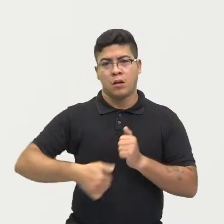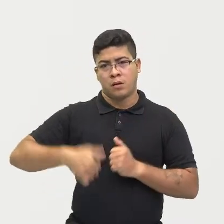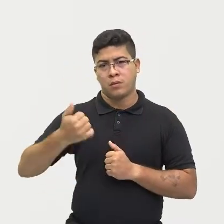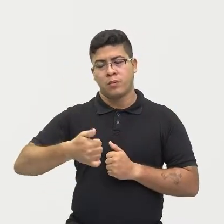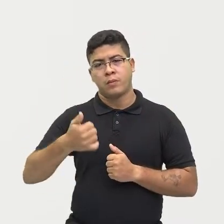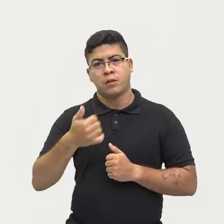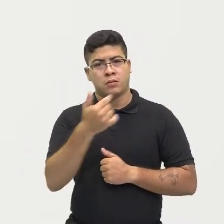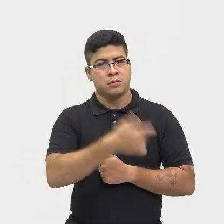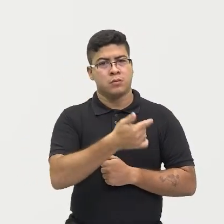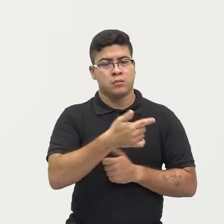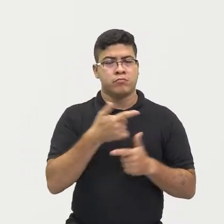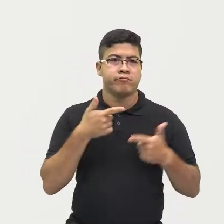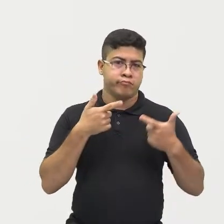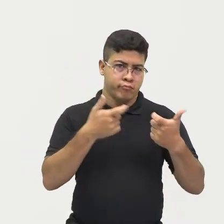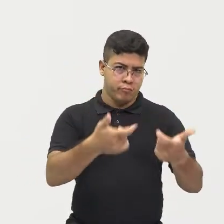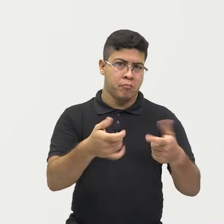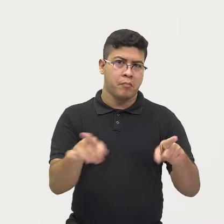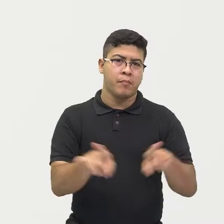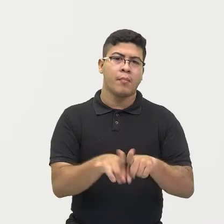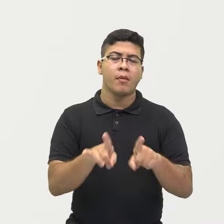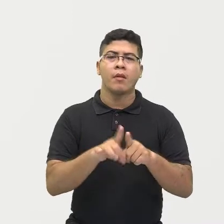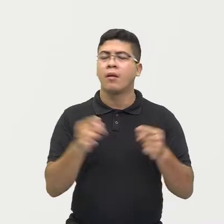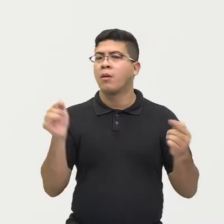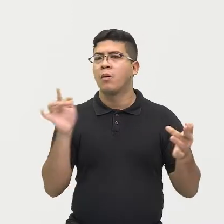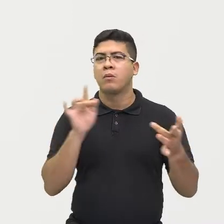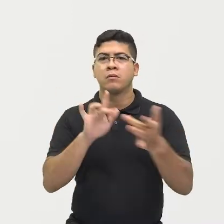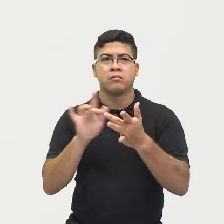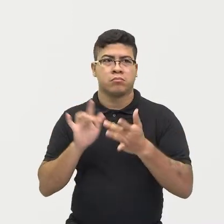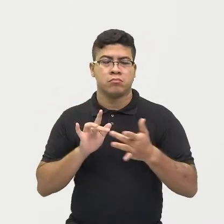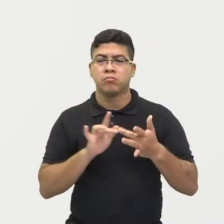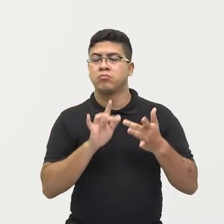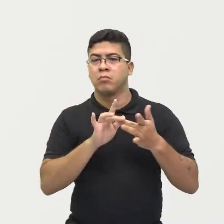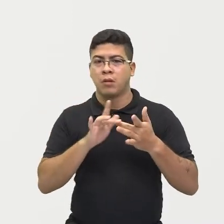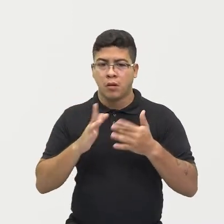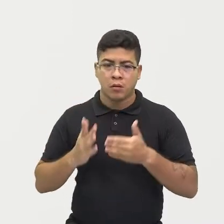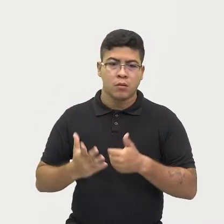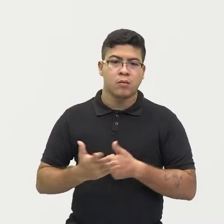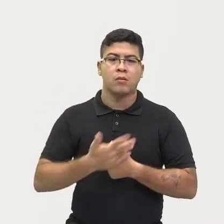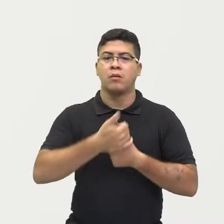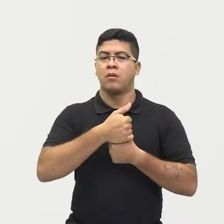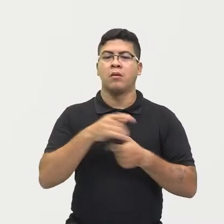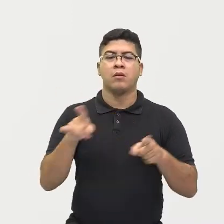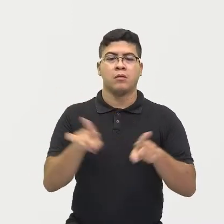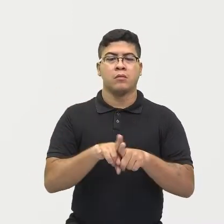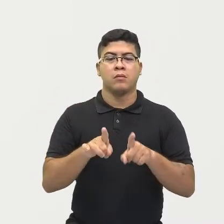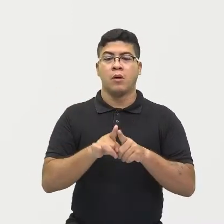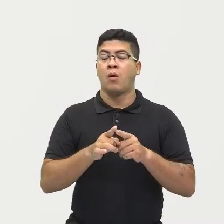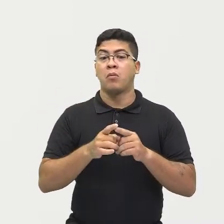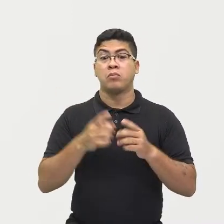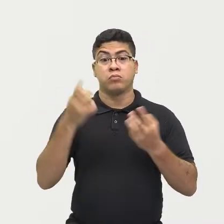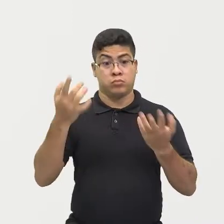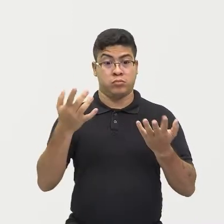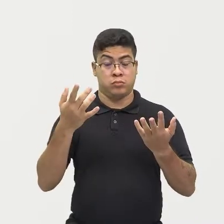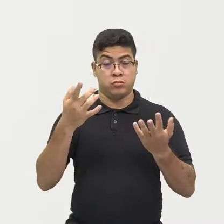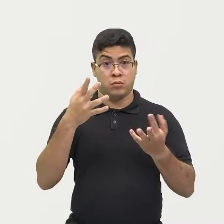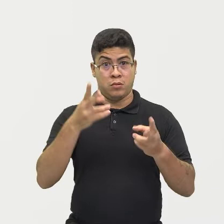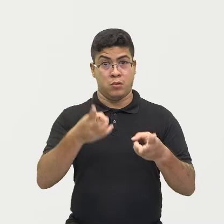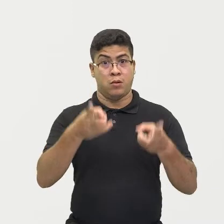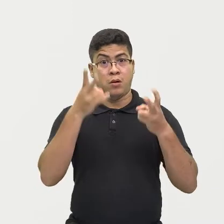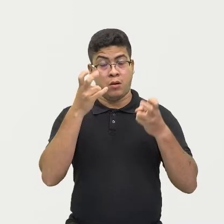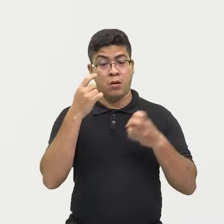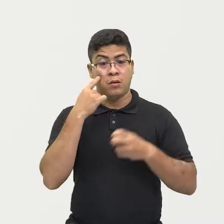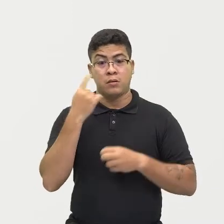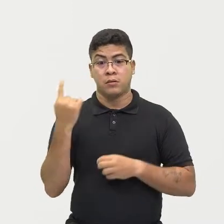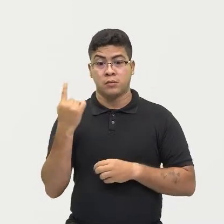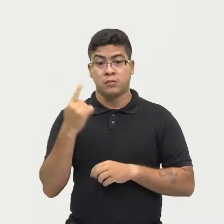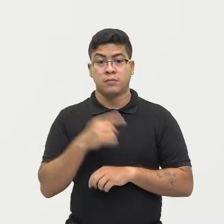Marinetti cria com Mussolini, com base em pontos em comum, entre o movimento político e artístico, o caráter, olha só, presta atenção,